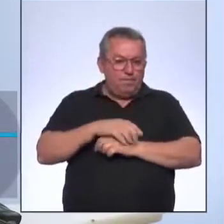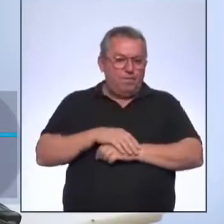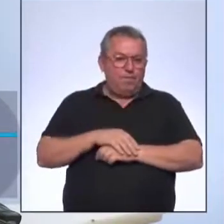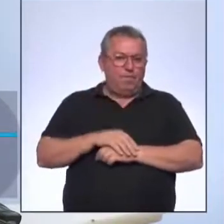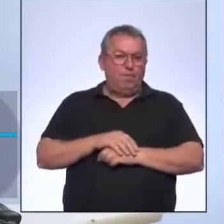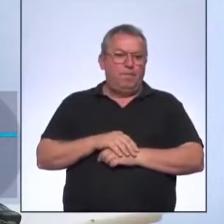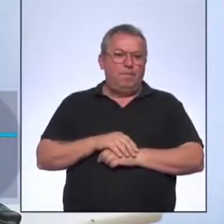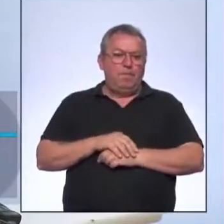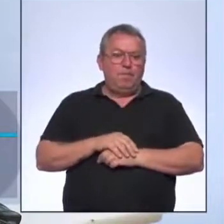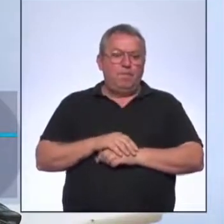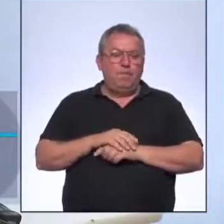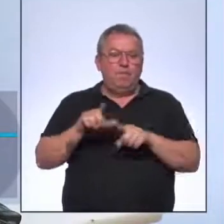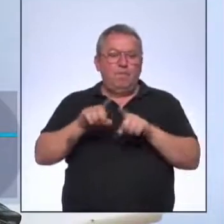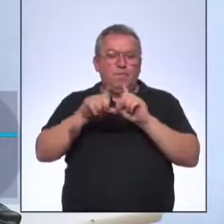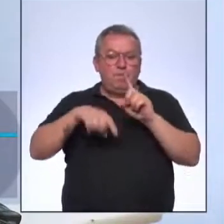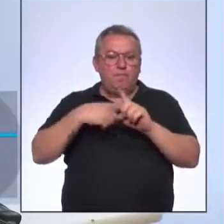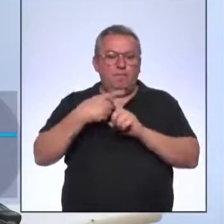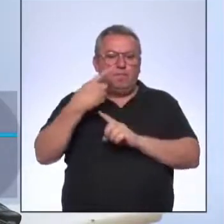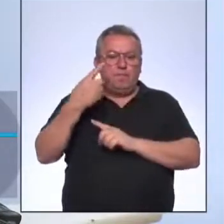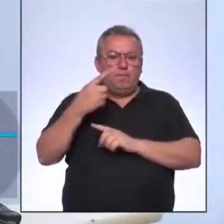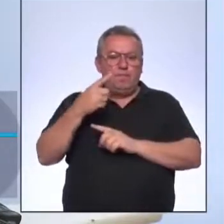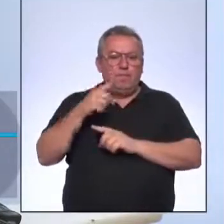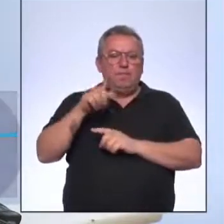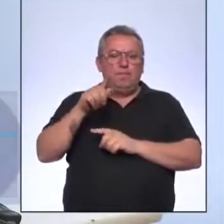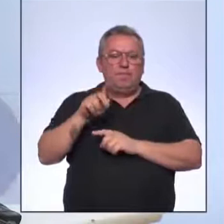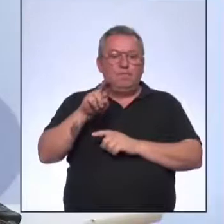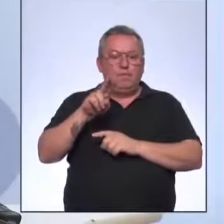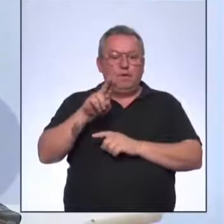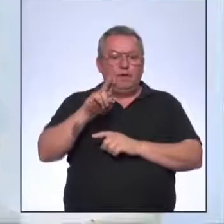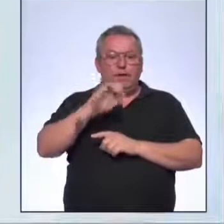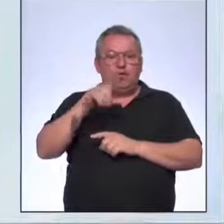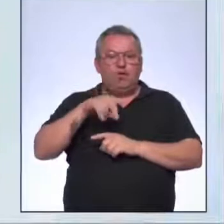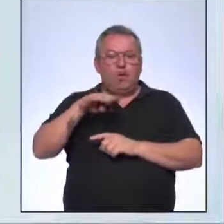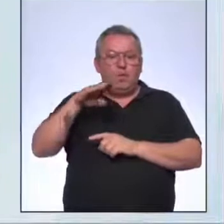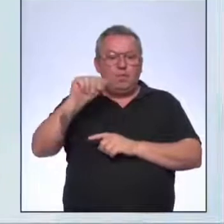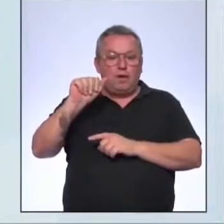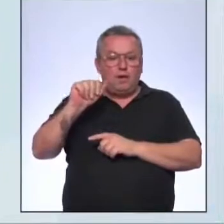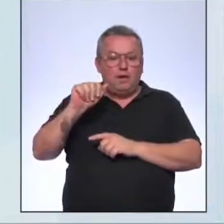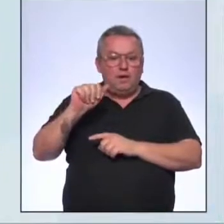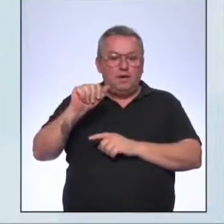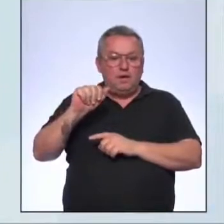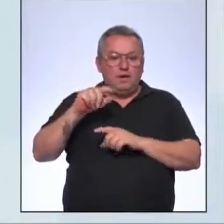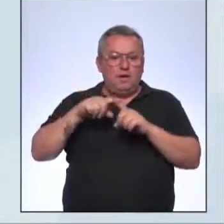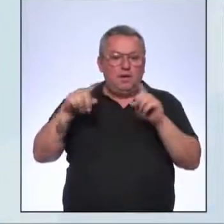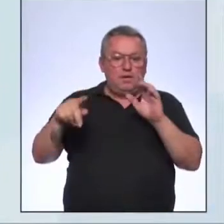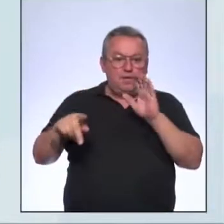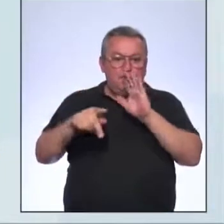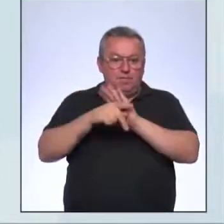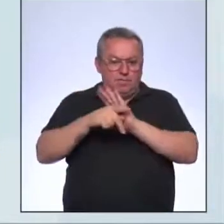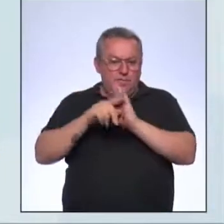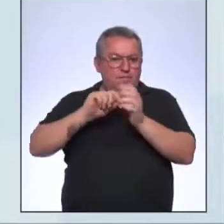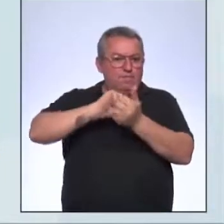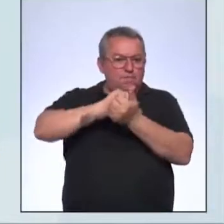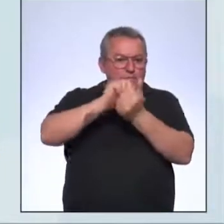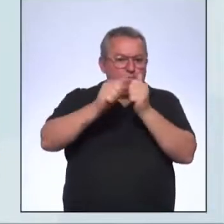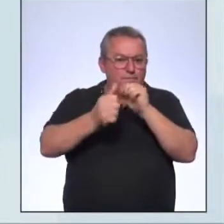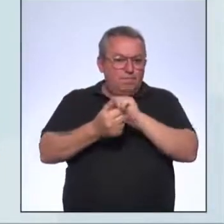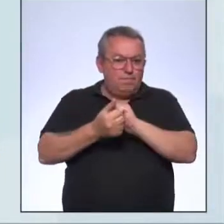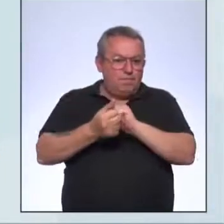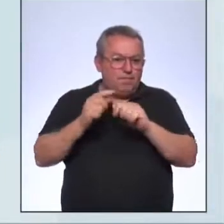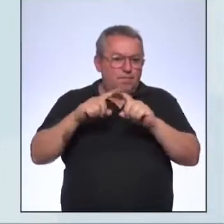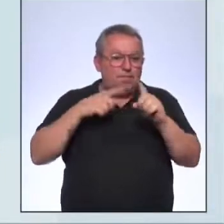Guedra. Mais uma, pessoal, a Kizomba. A Kizomba é um ritmo adaptado dos antigos